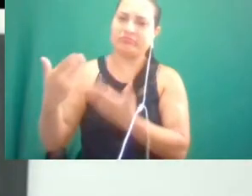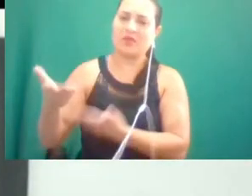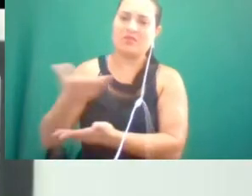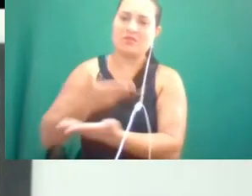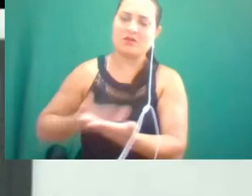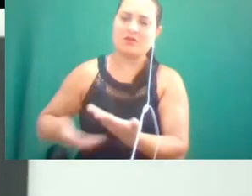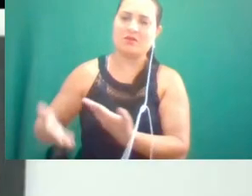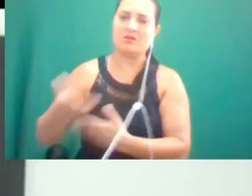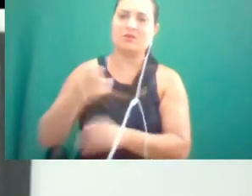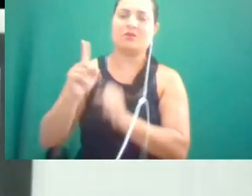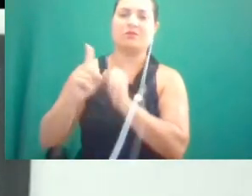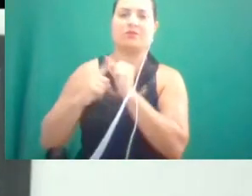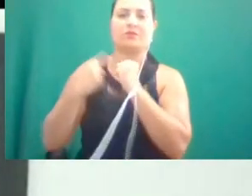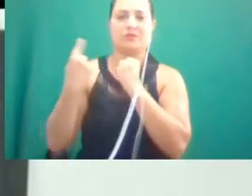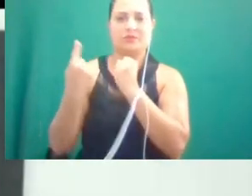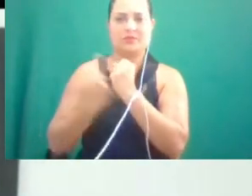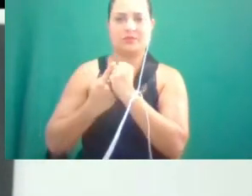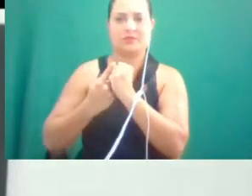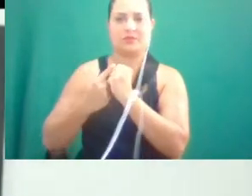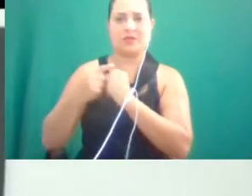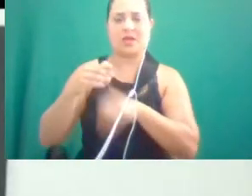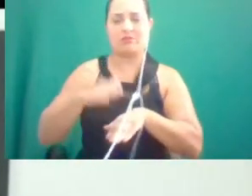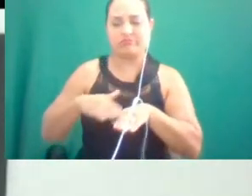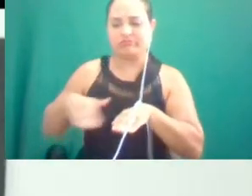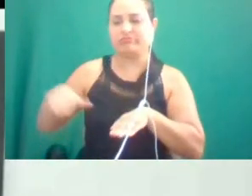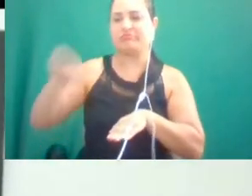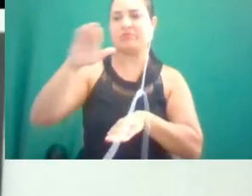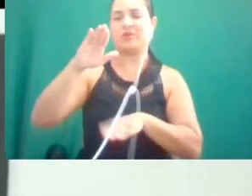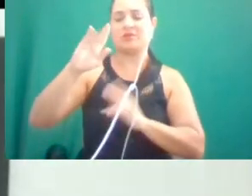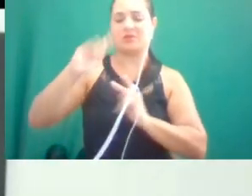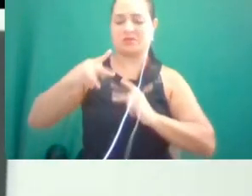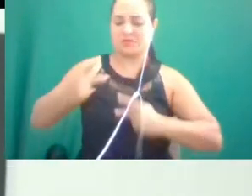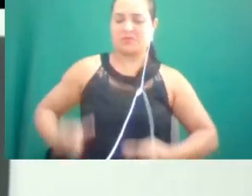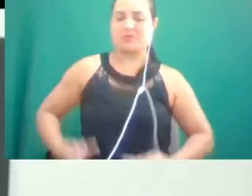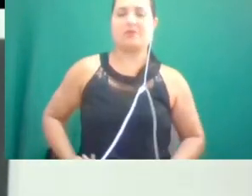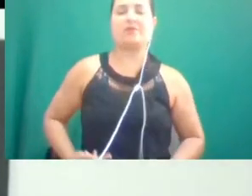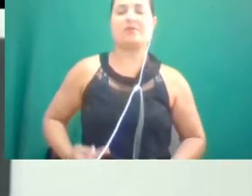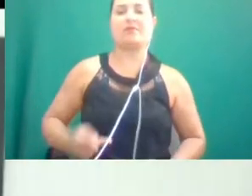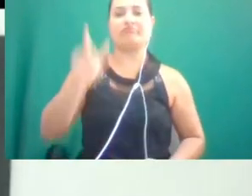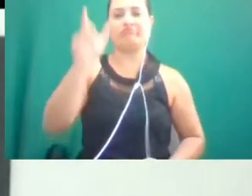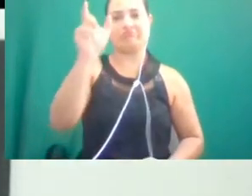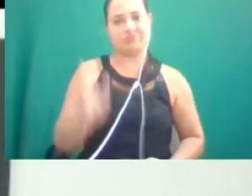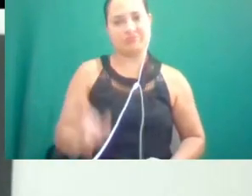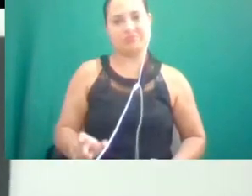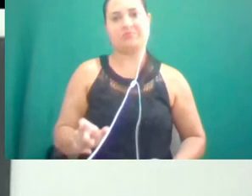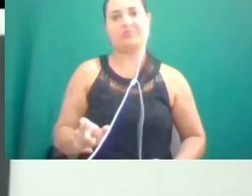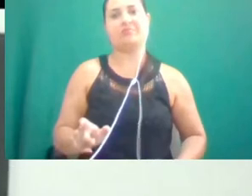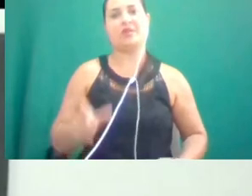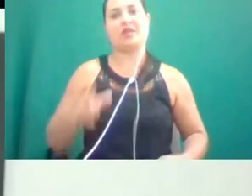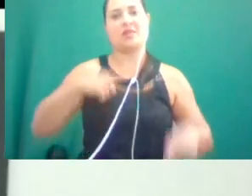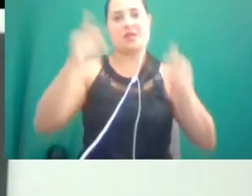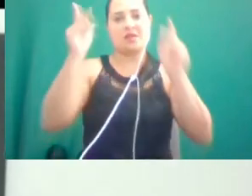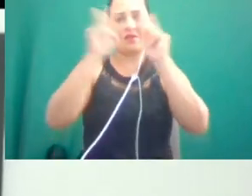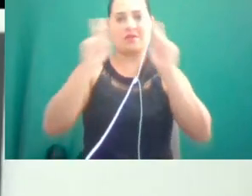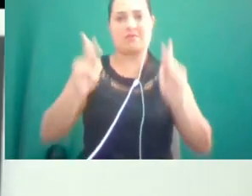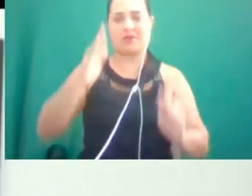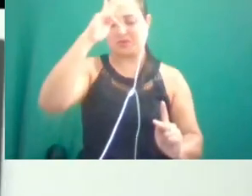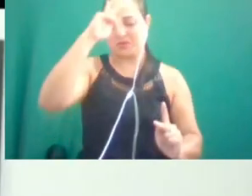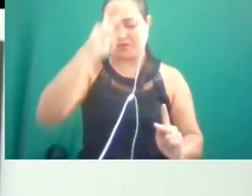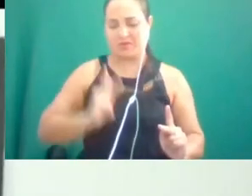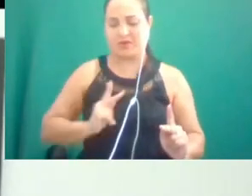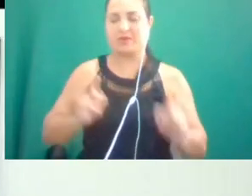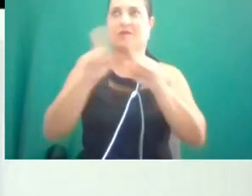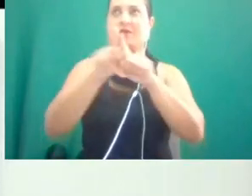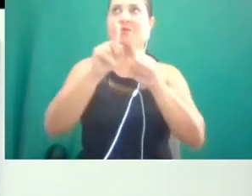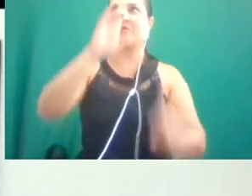Prometo, no exercício da profissão de economista doméstico, respeitar as leis do país, contribuir para o bem-estar da família, elevando seu nível